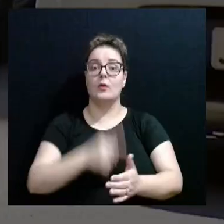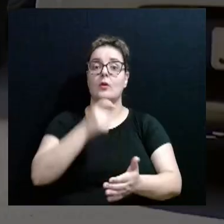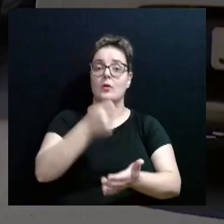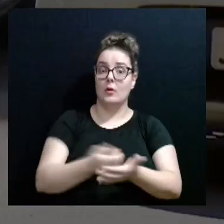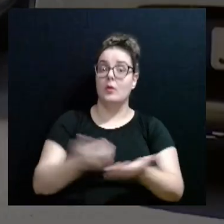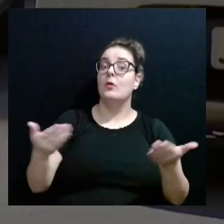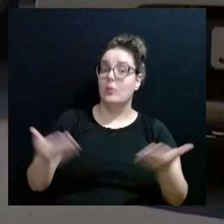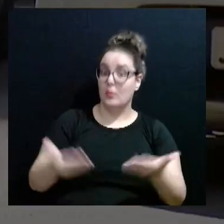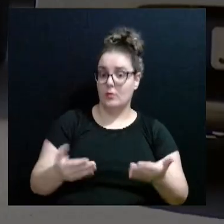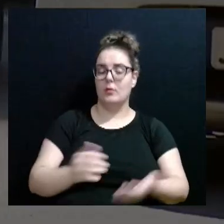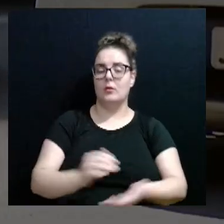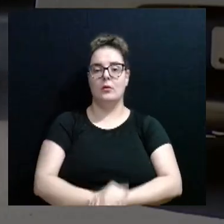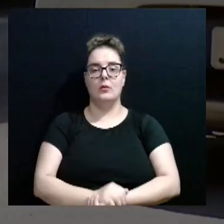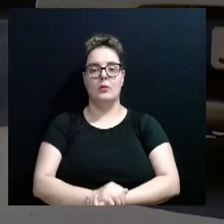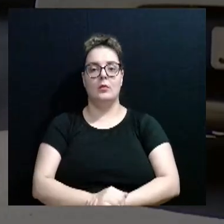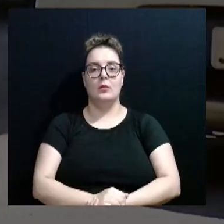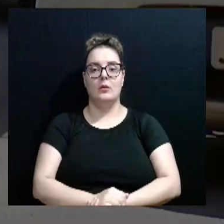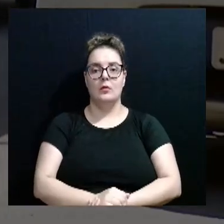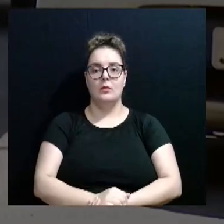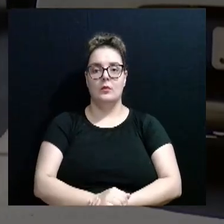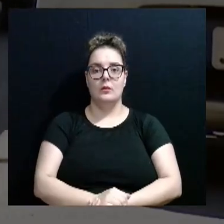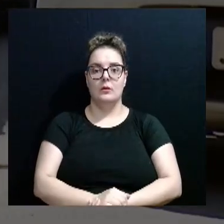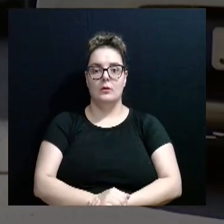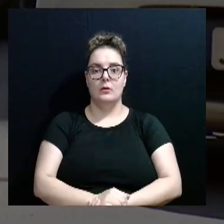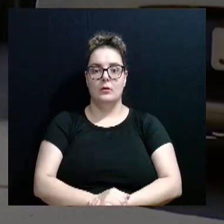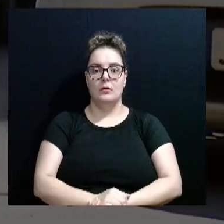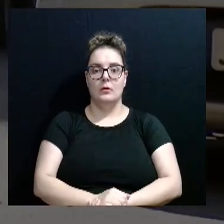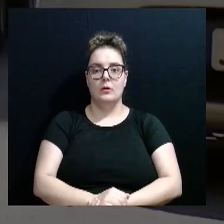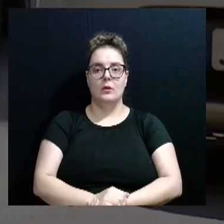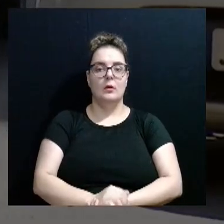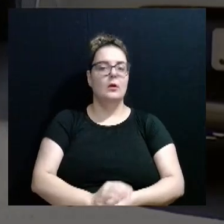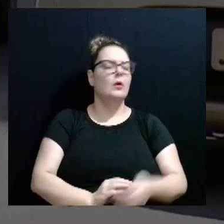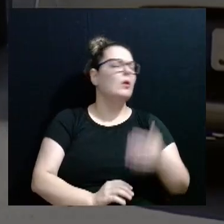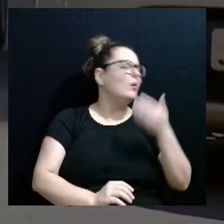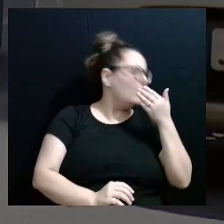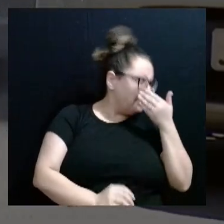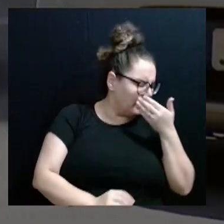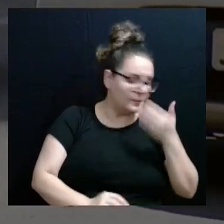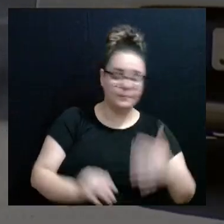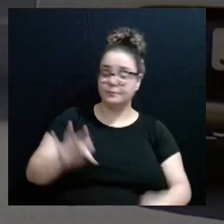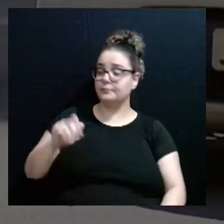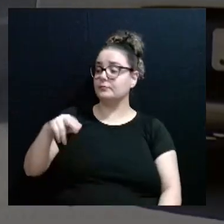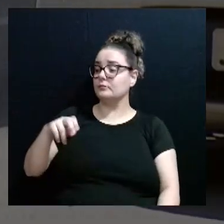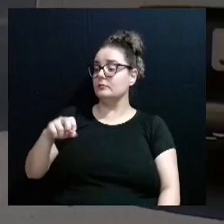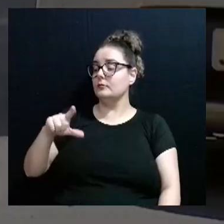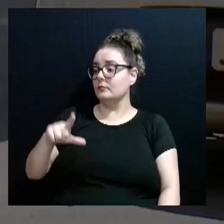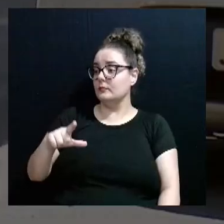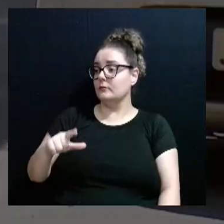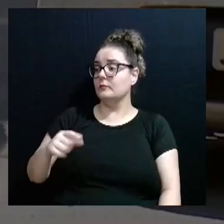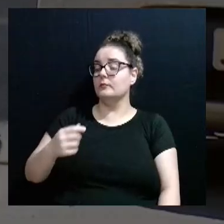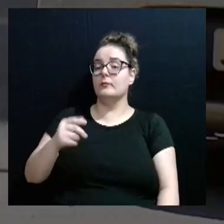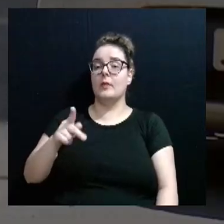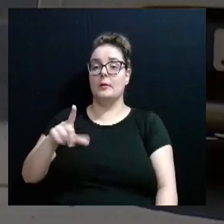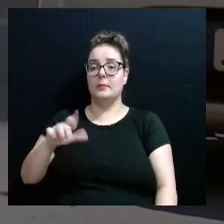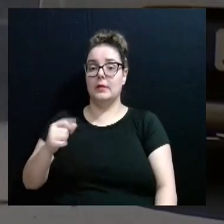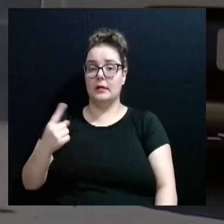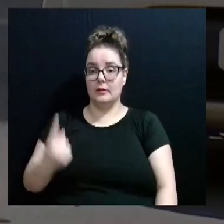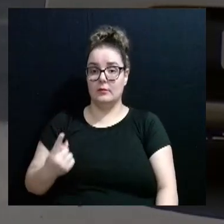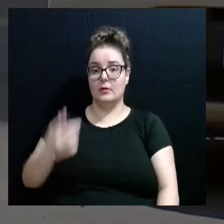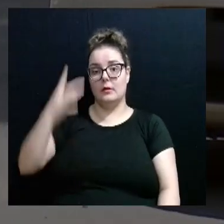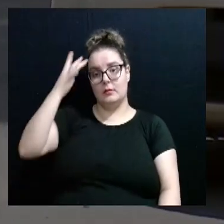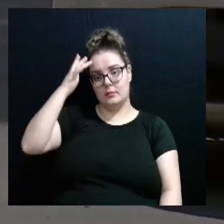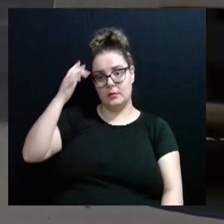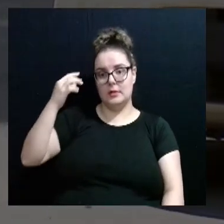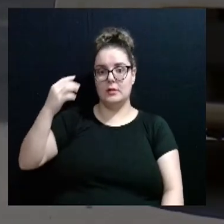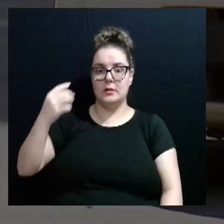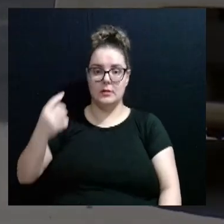que funciona, né? O final placa 1 é no hoje dia 12. Final placa 2 é amanhã dia 13 e assim por diante até o dia 23